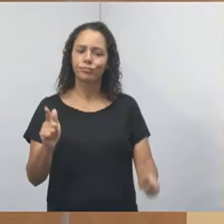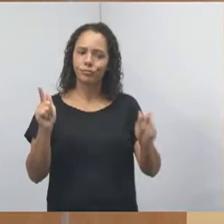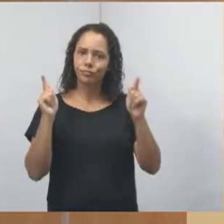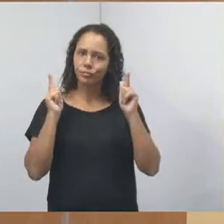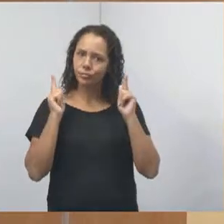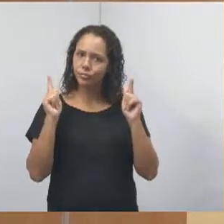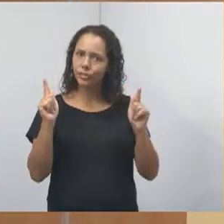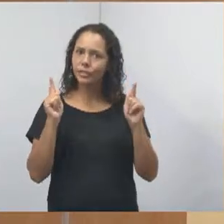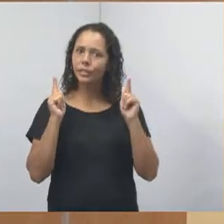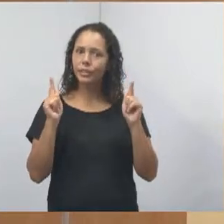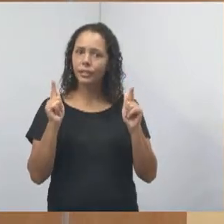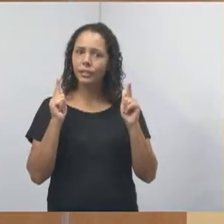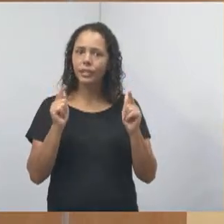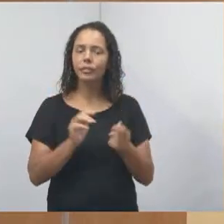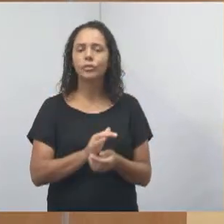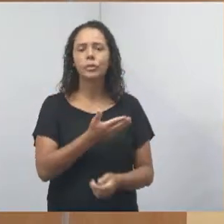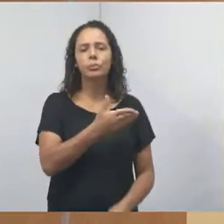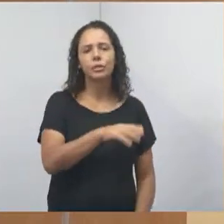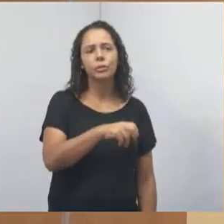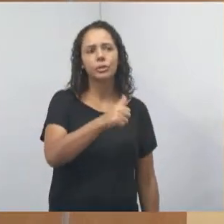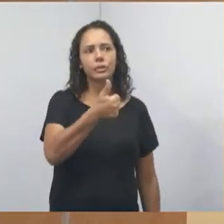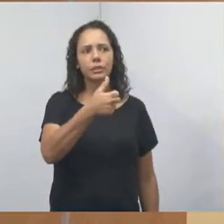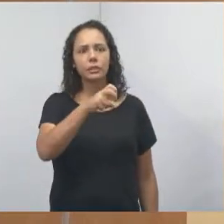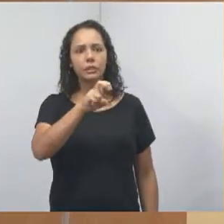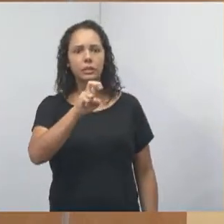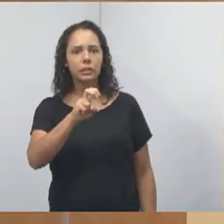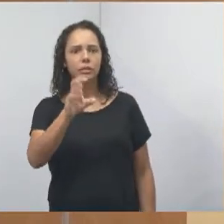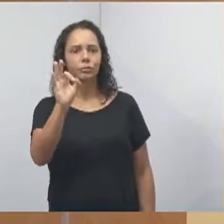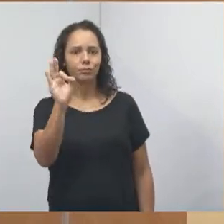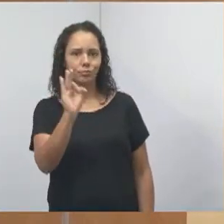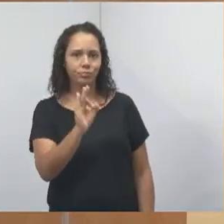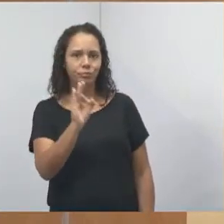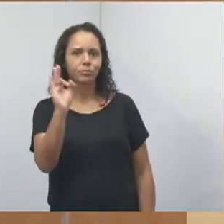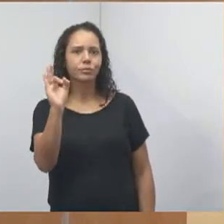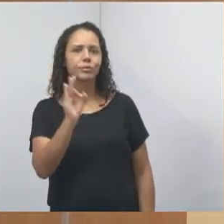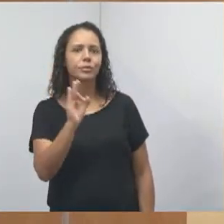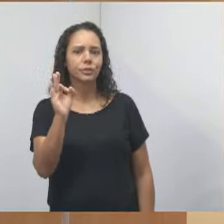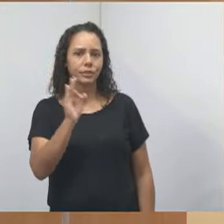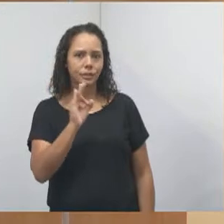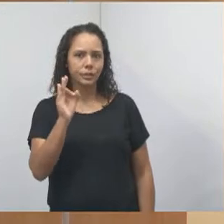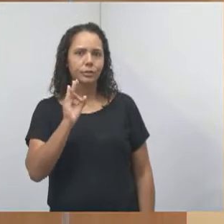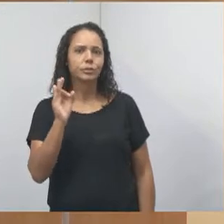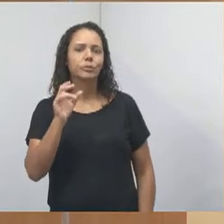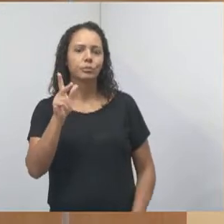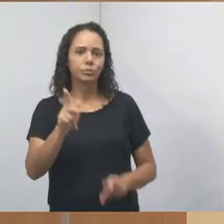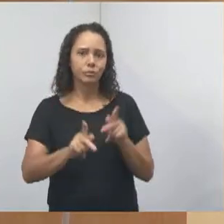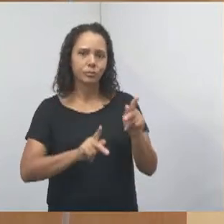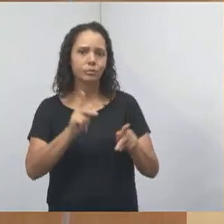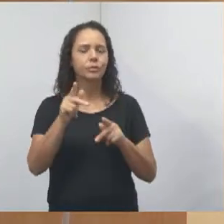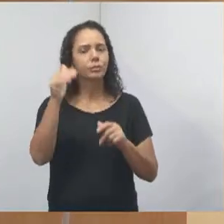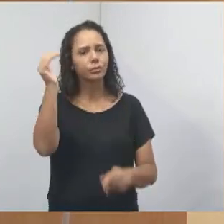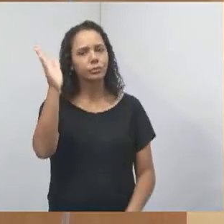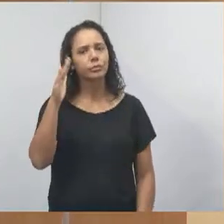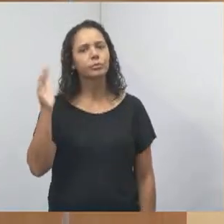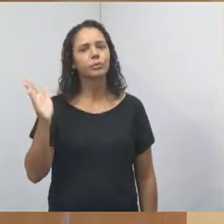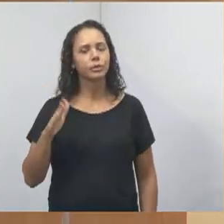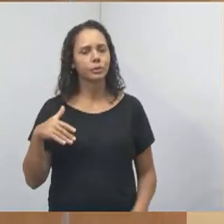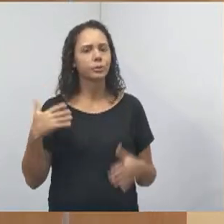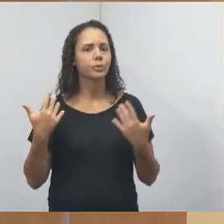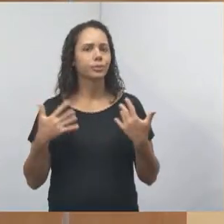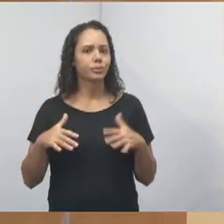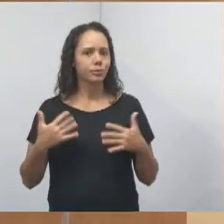Isso dá 15% da população brasileira. Então, são números, assim,